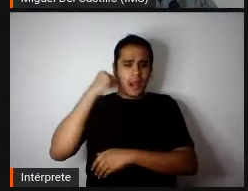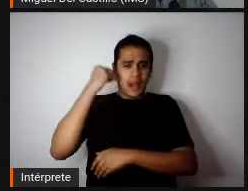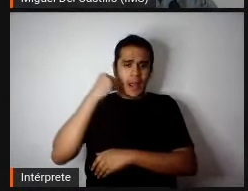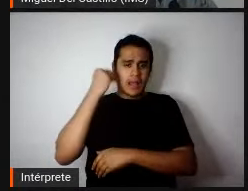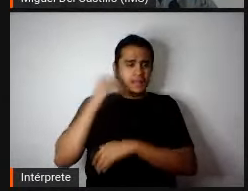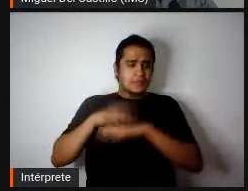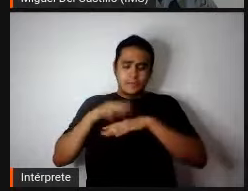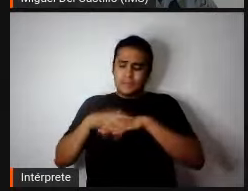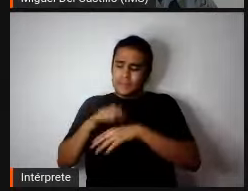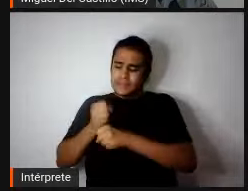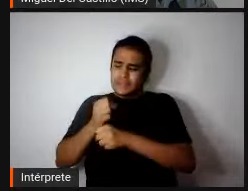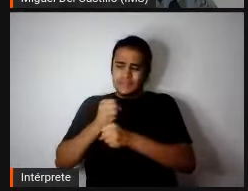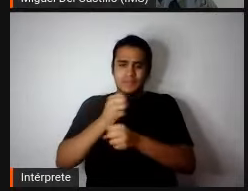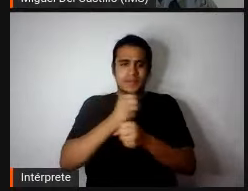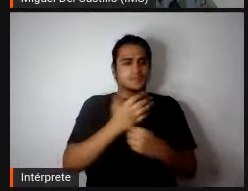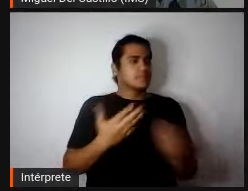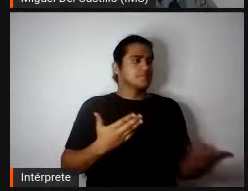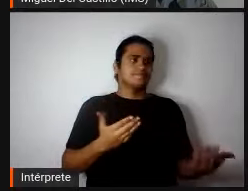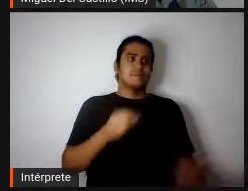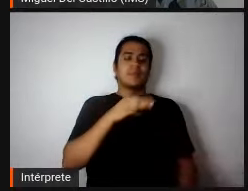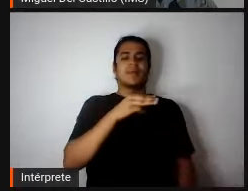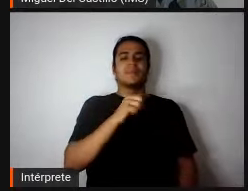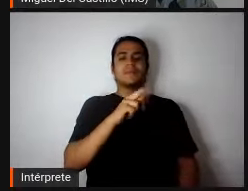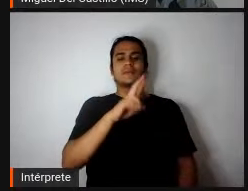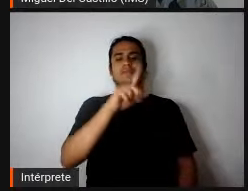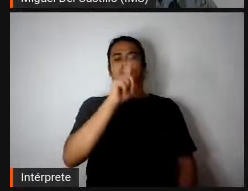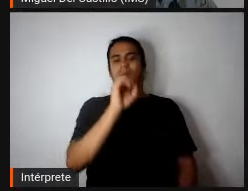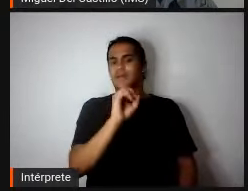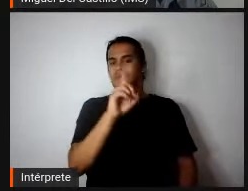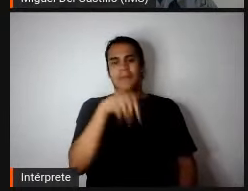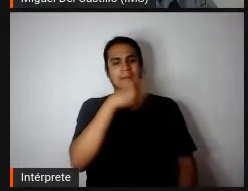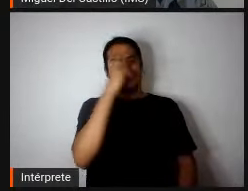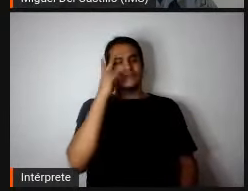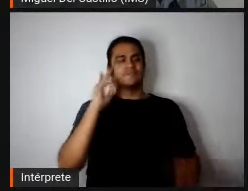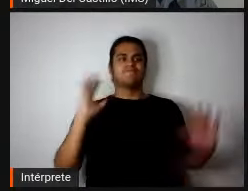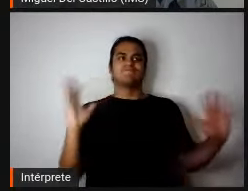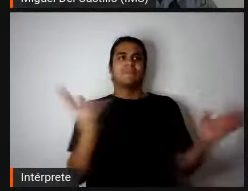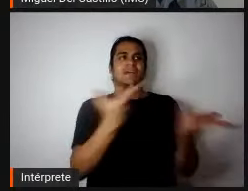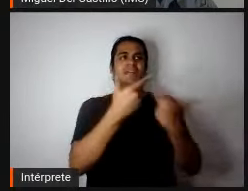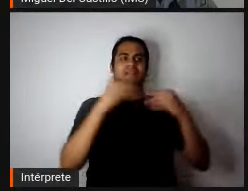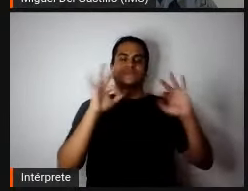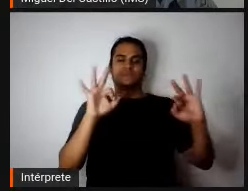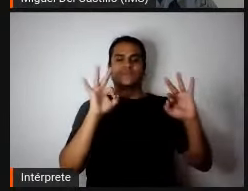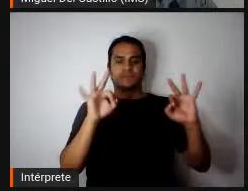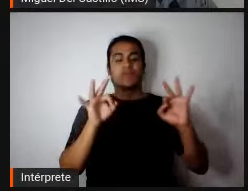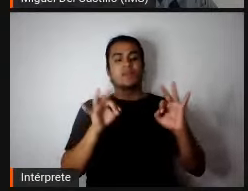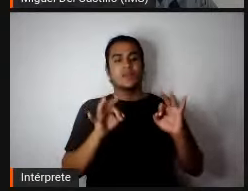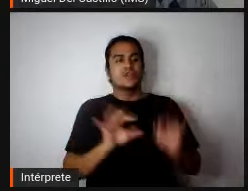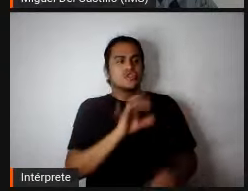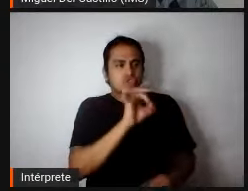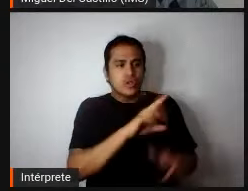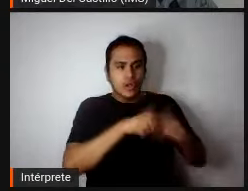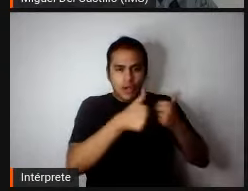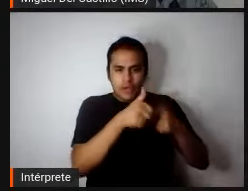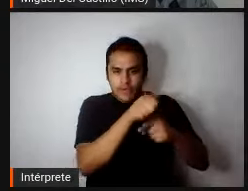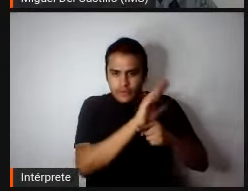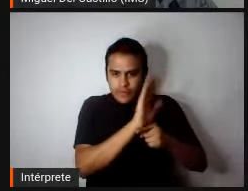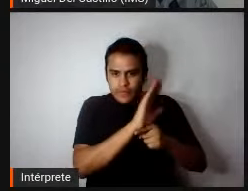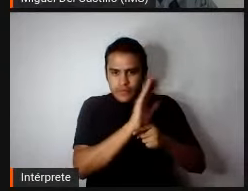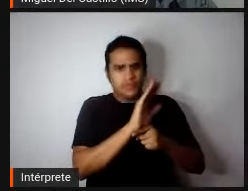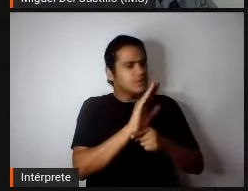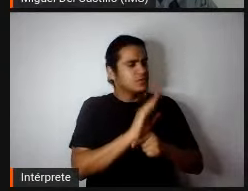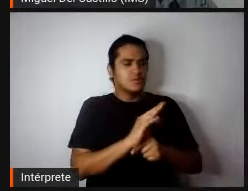matemática. Bom, Marcelo era uma pessoa extraordinária, mas não nesses filmes. Ele é uma pessoa que tinha um mundo